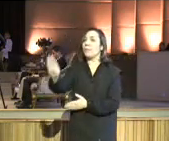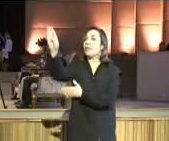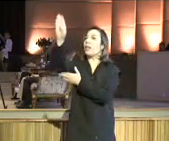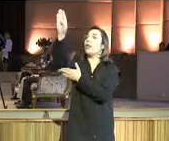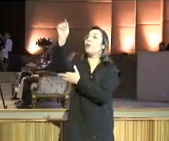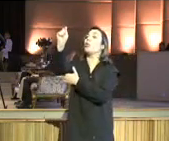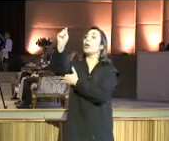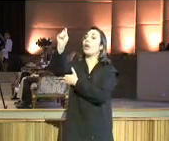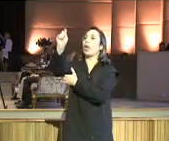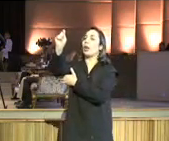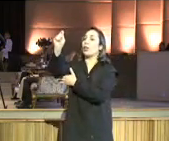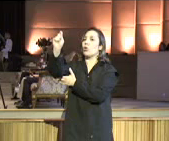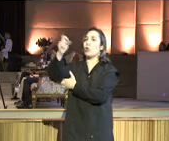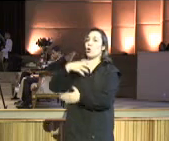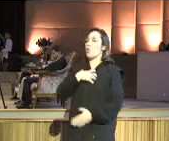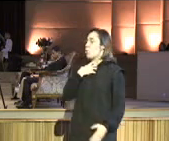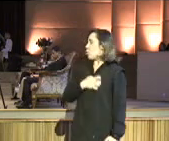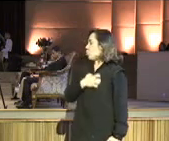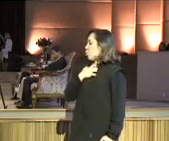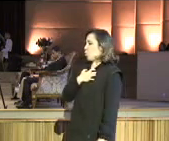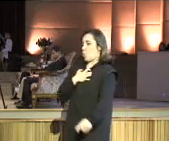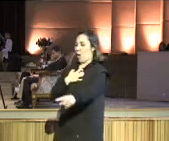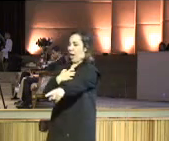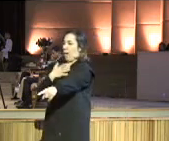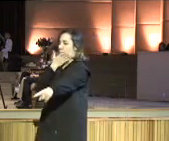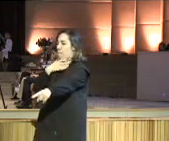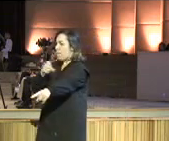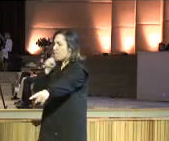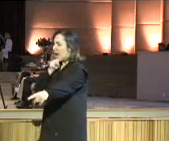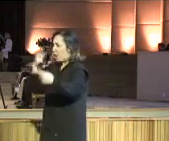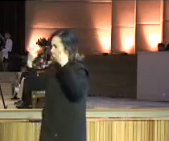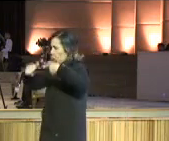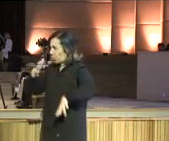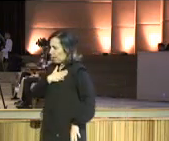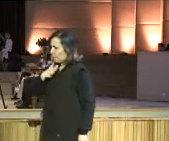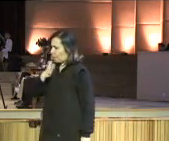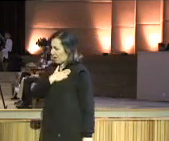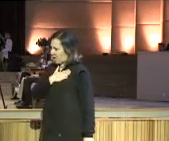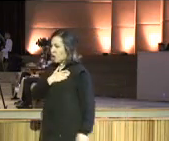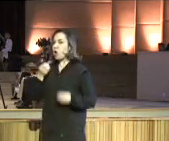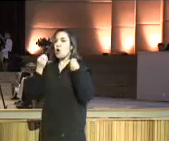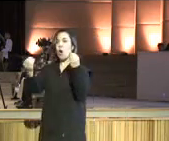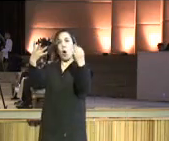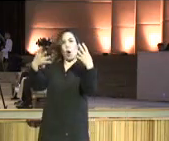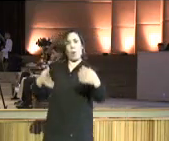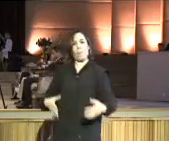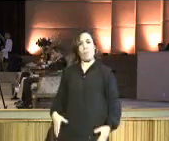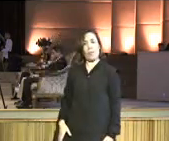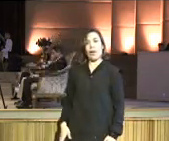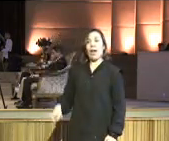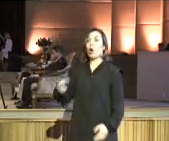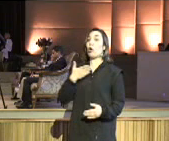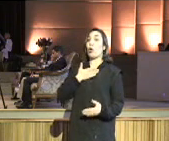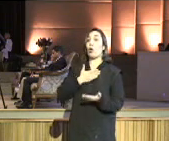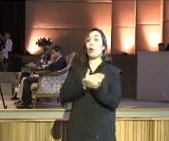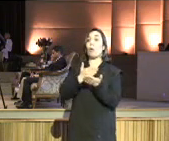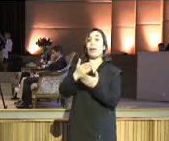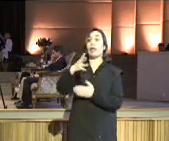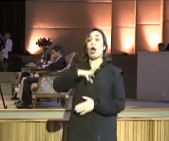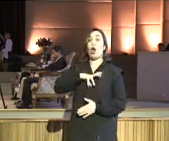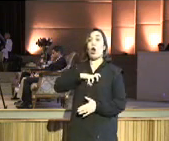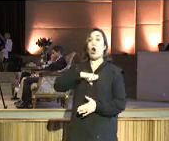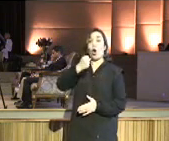a imagem de homem justo de Davi e se colocando como uma alternativa viável de um